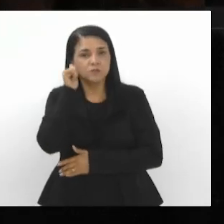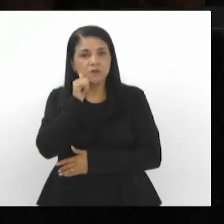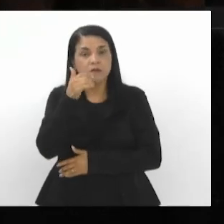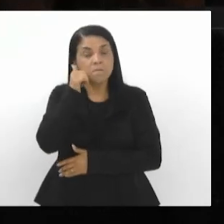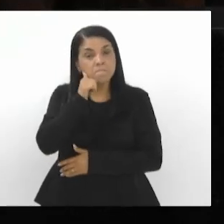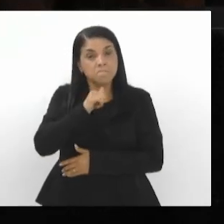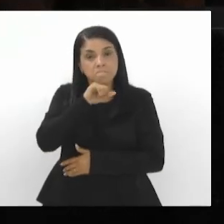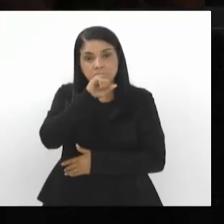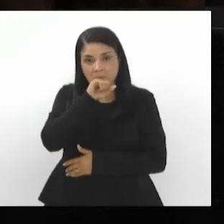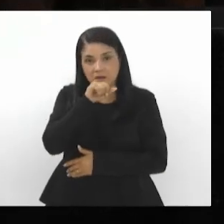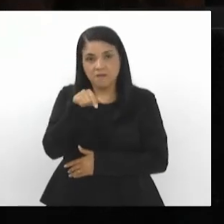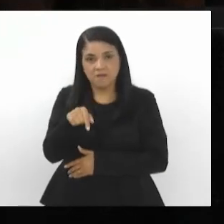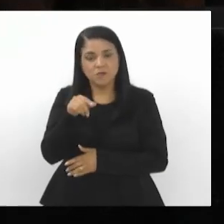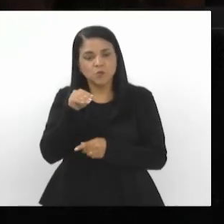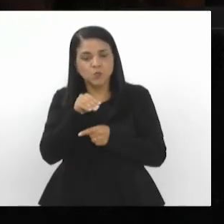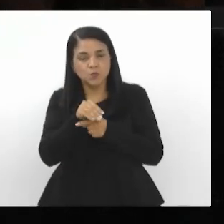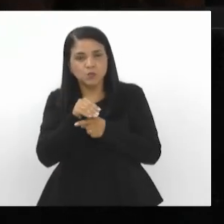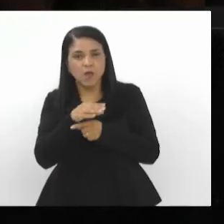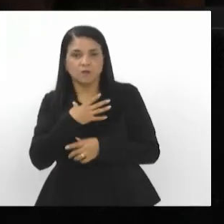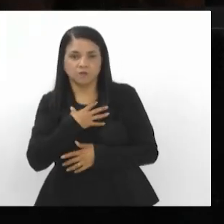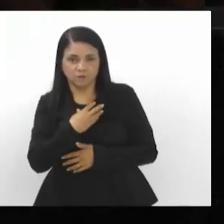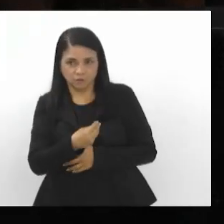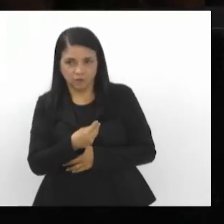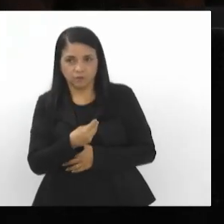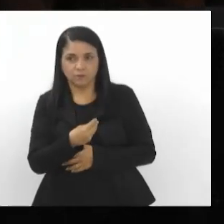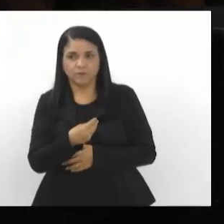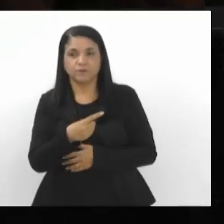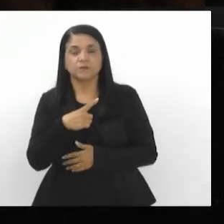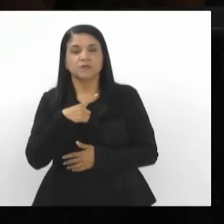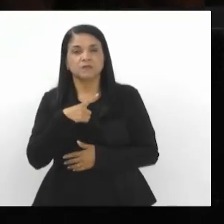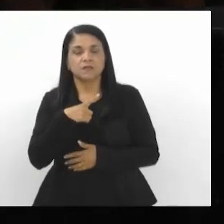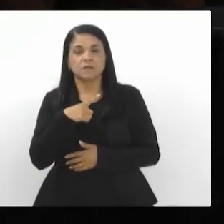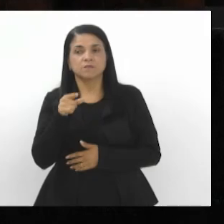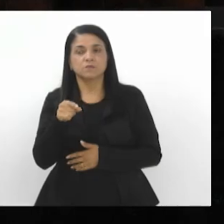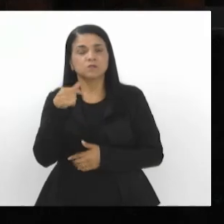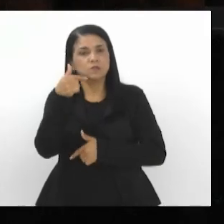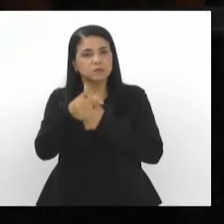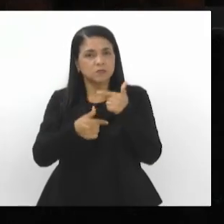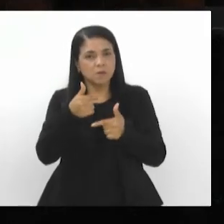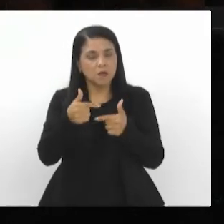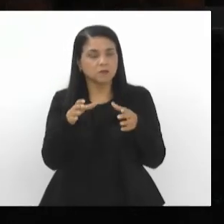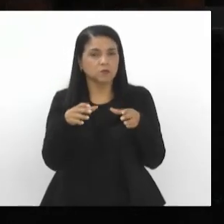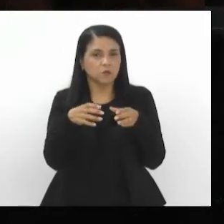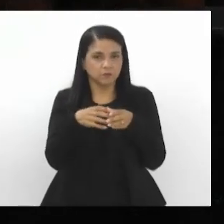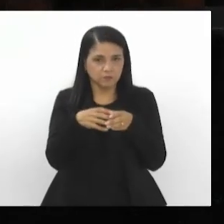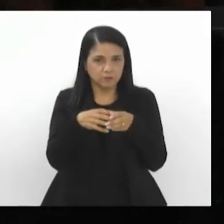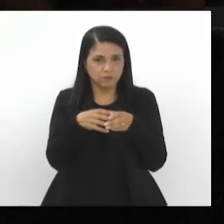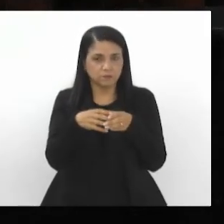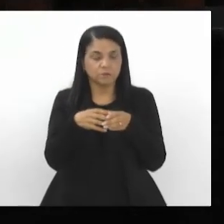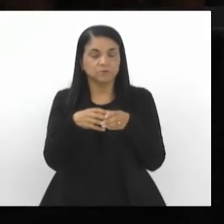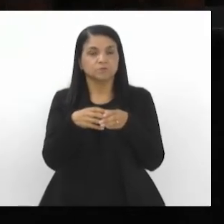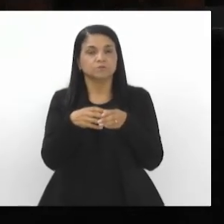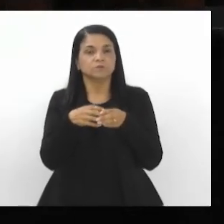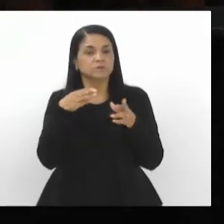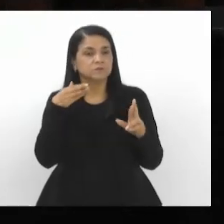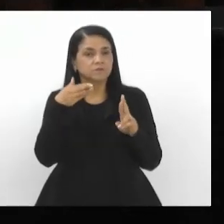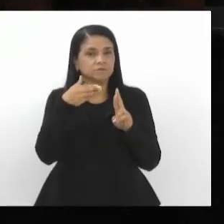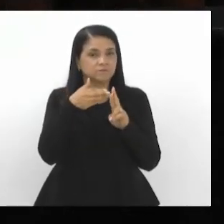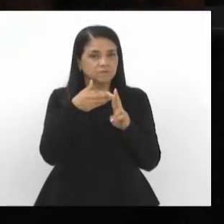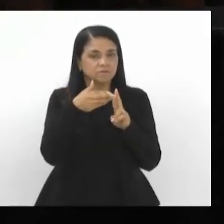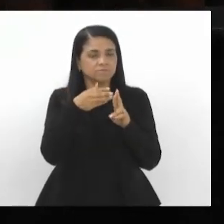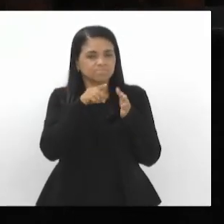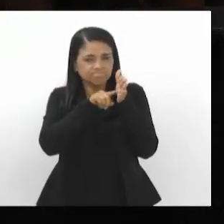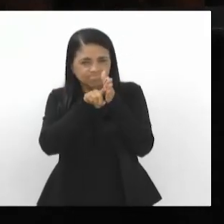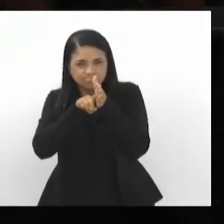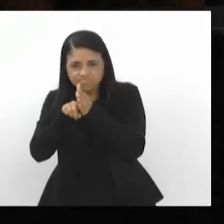mães no cuidado com as suas crias. Então, temos aqui o trabalho da comissão também relacionado às inspeções